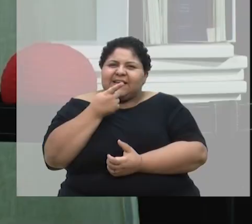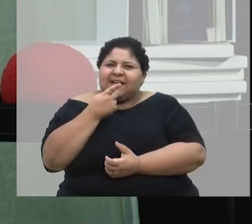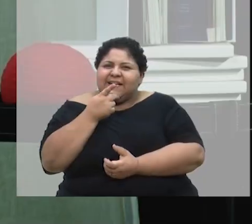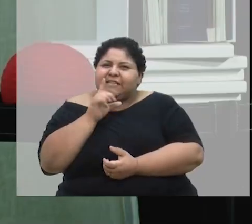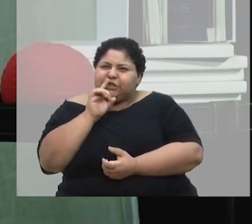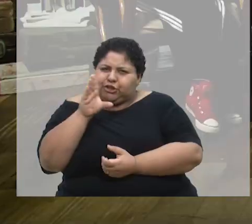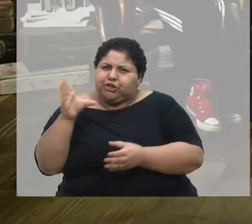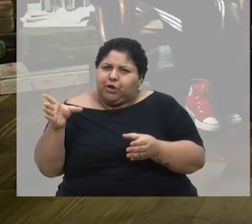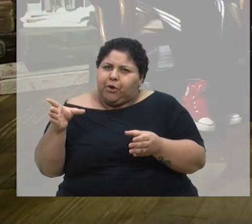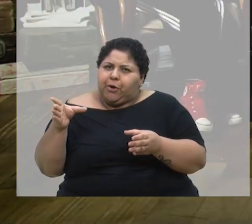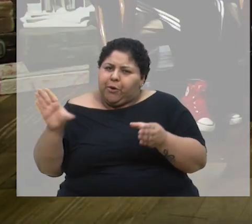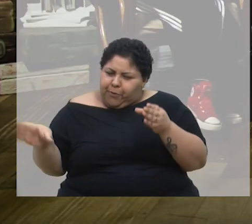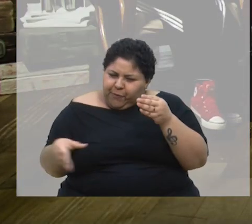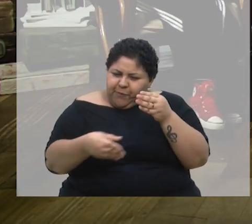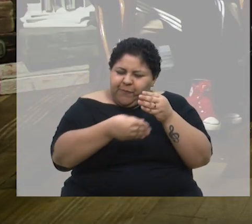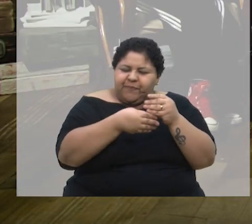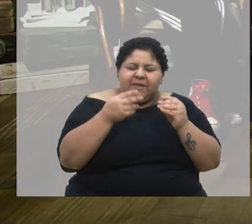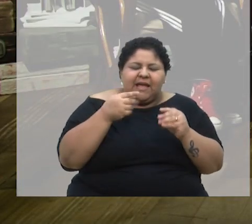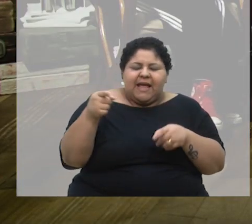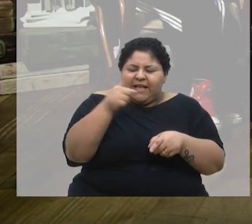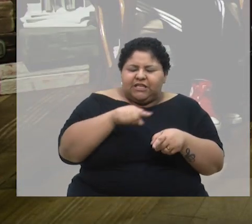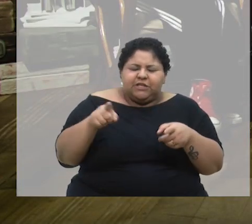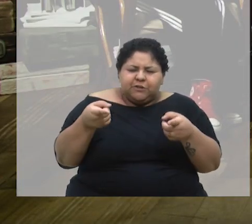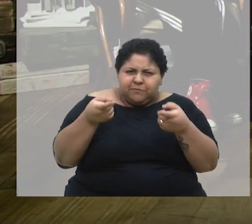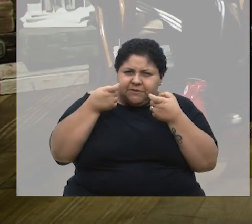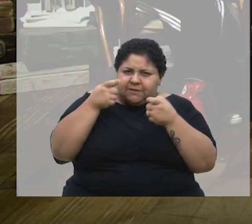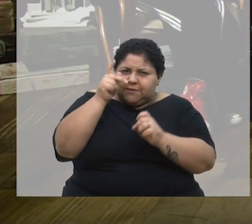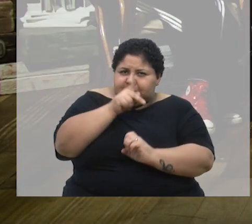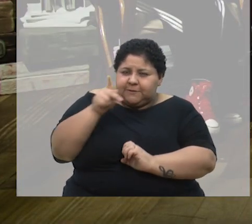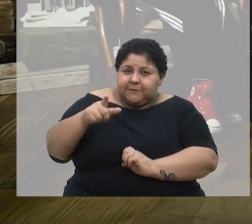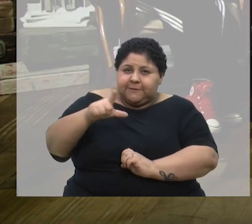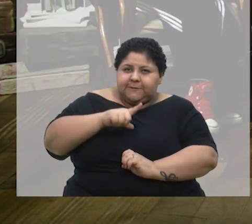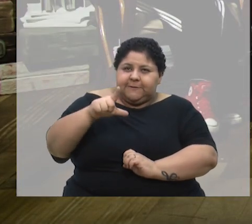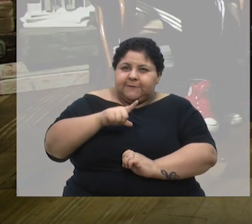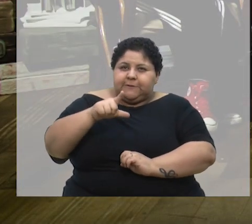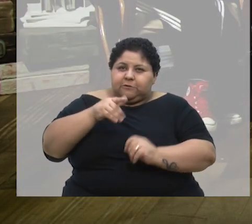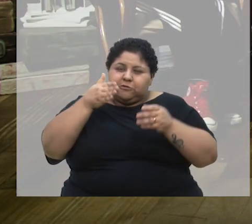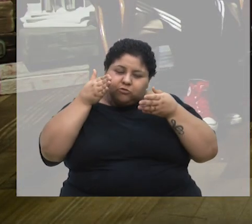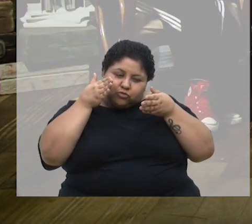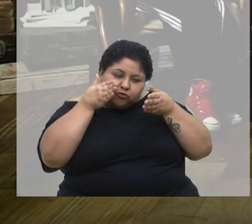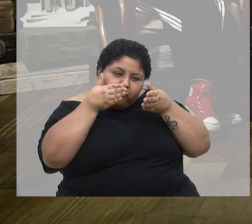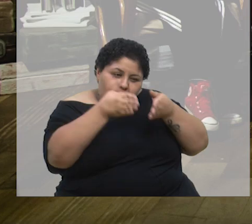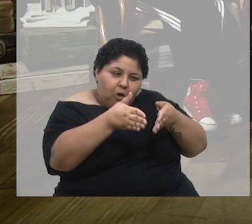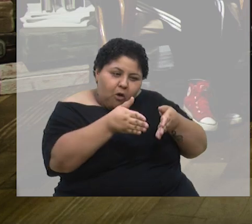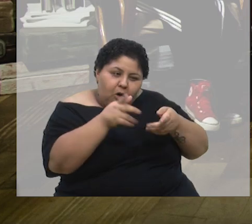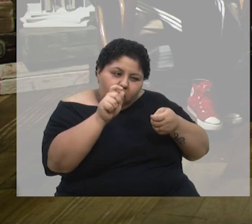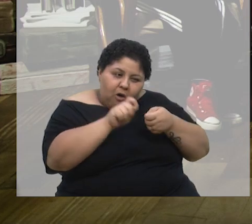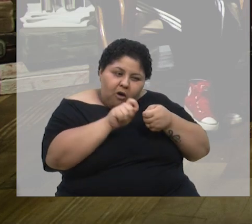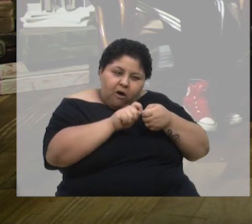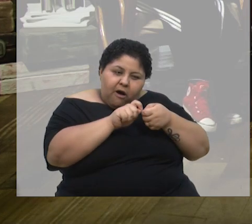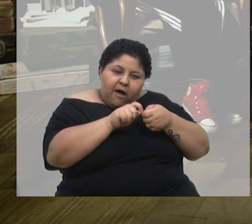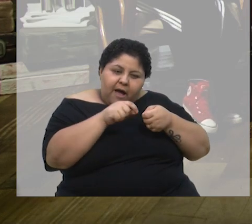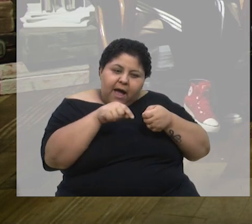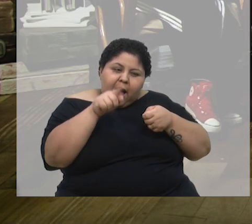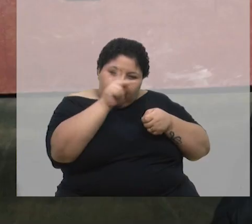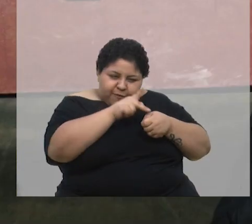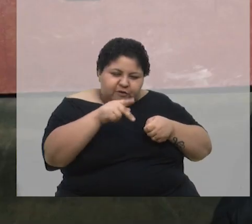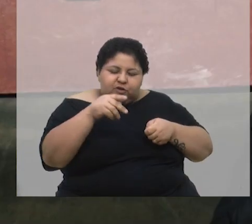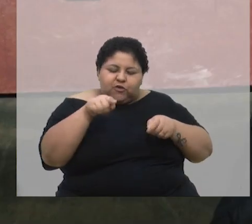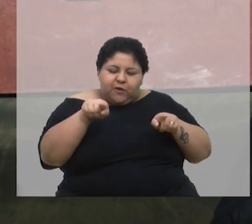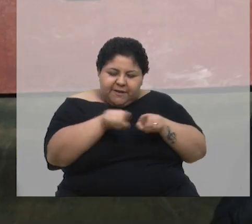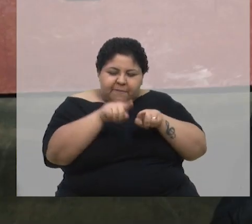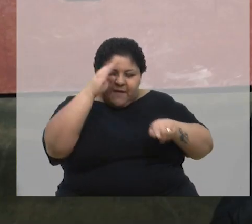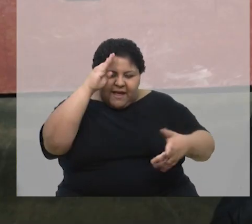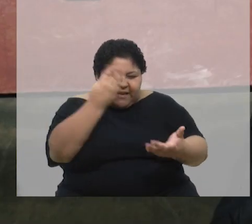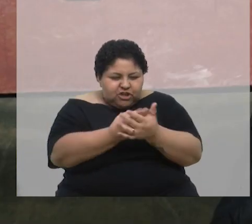Aline, quer falar? Desculpa, não, Natasha. E só complementando que a gente nota que as profs, ela tem todo o engajamento delas por trás, porque elas